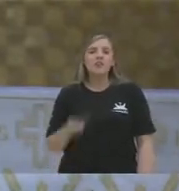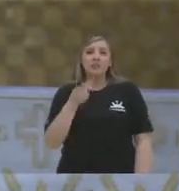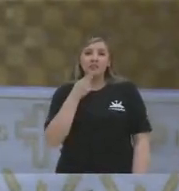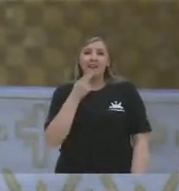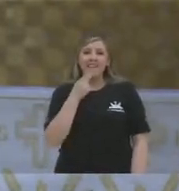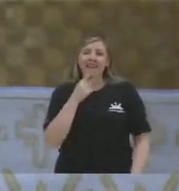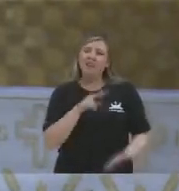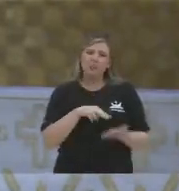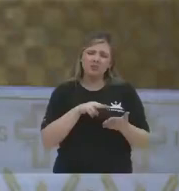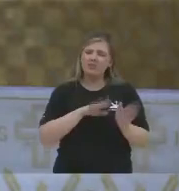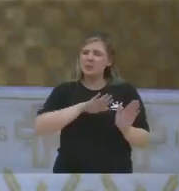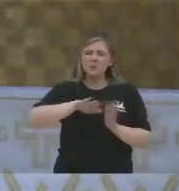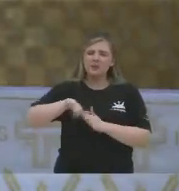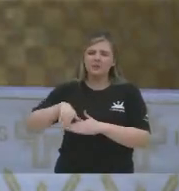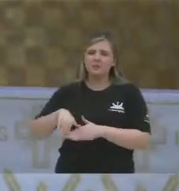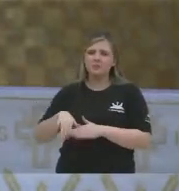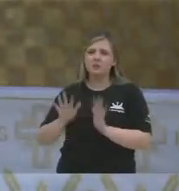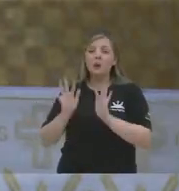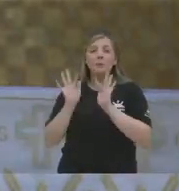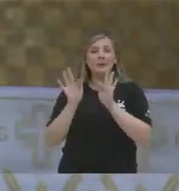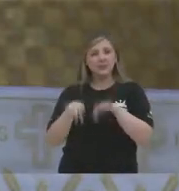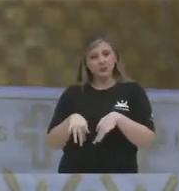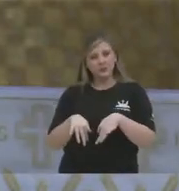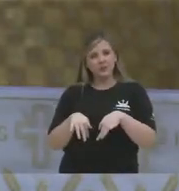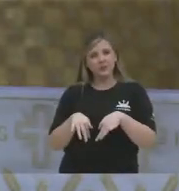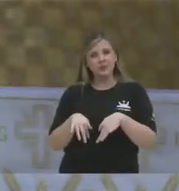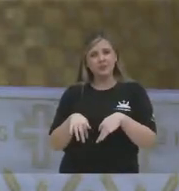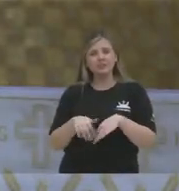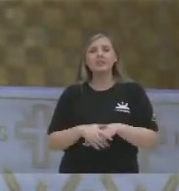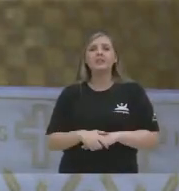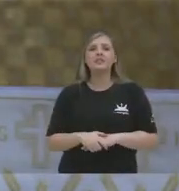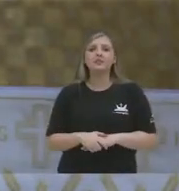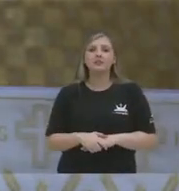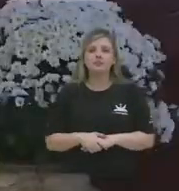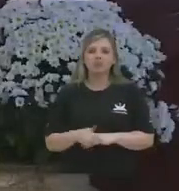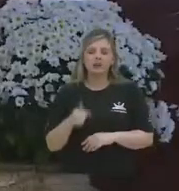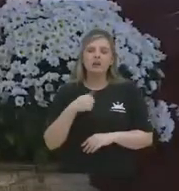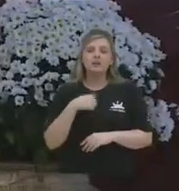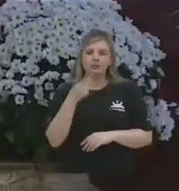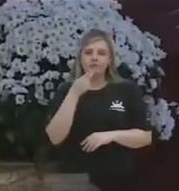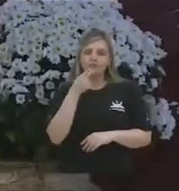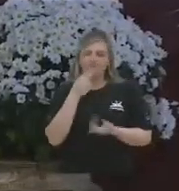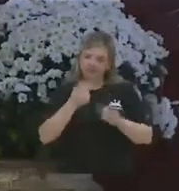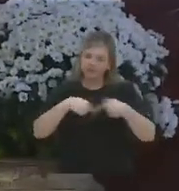ele, mas depois, no fim da minha pregação, eu vou falar dele.